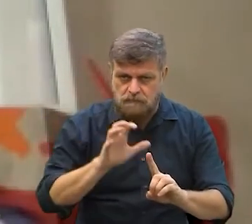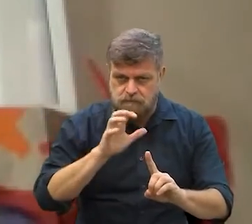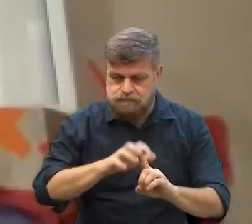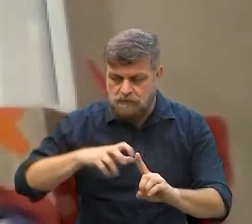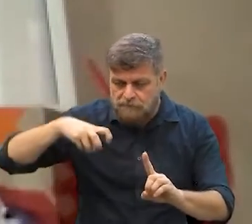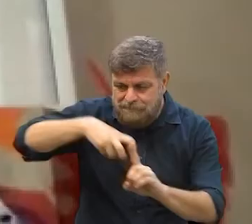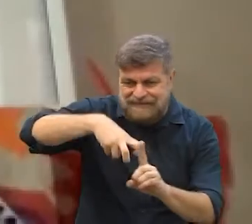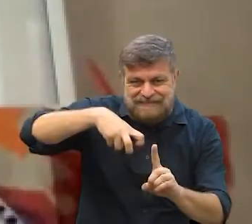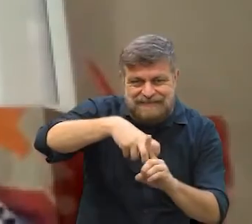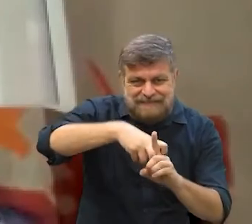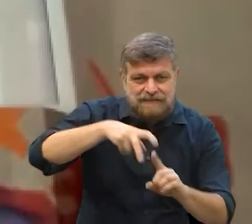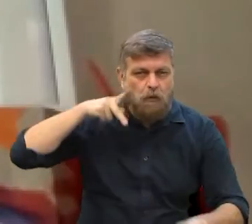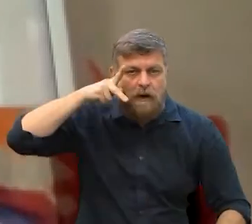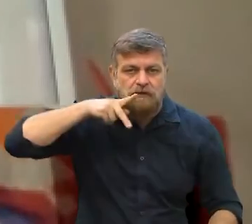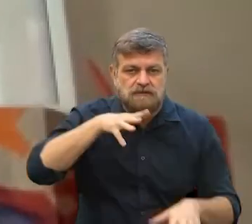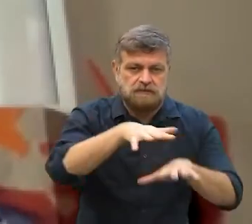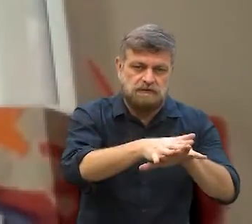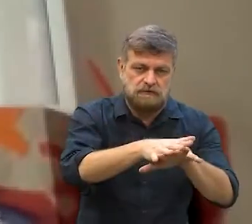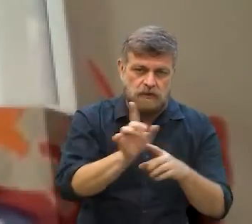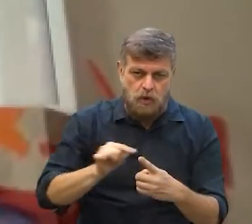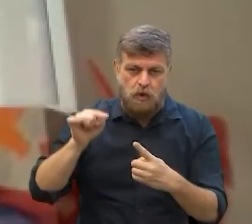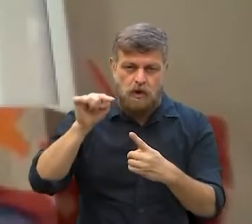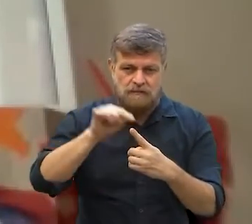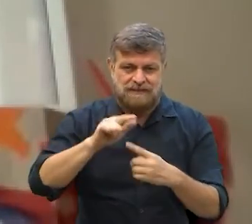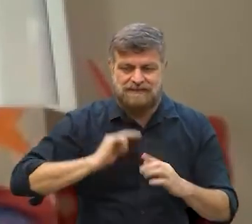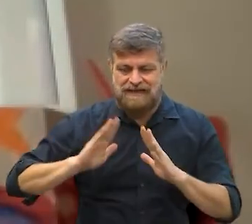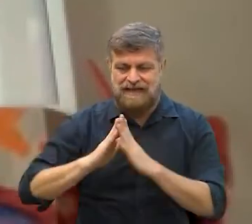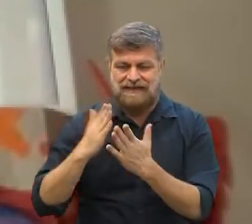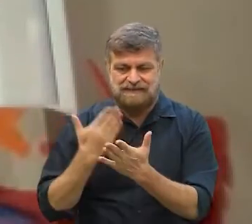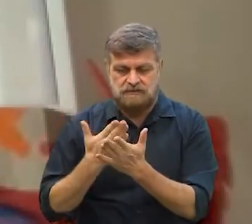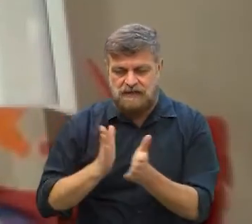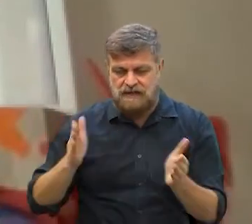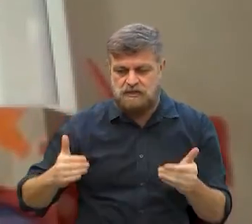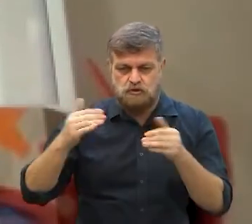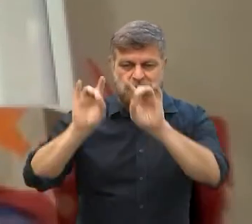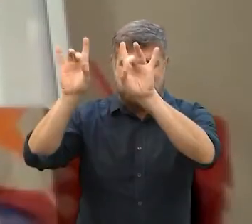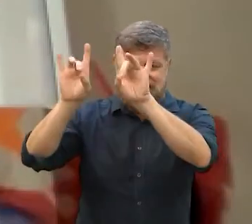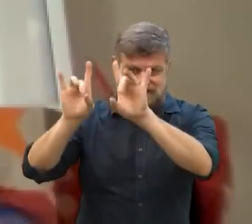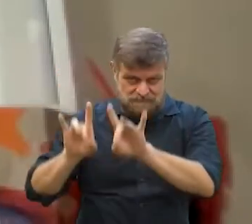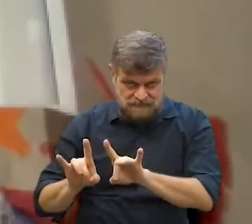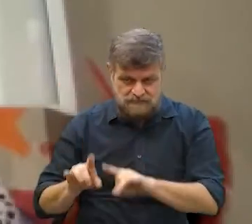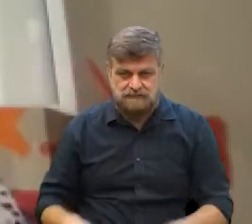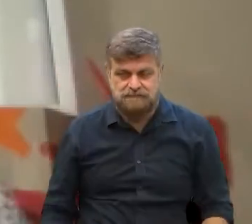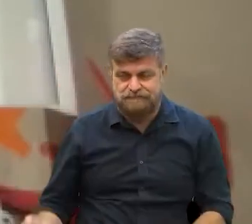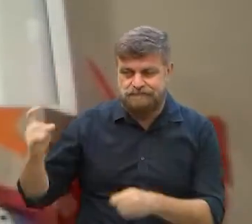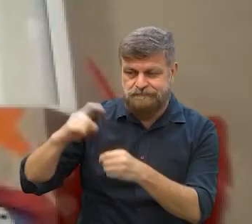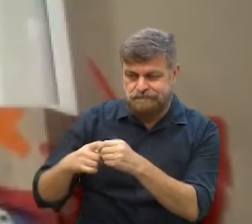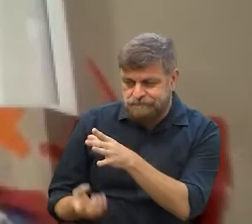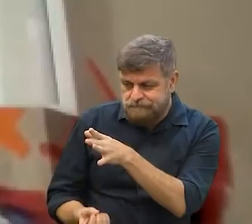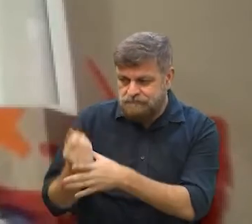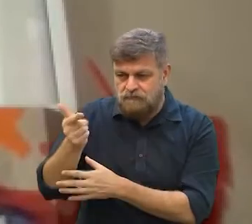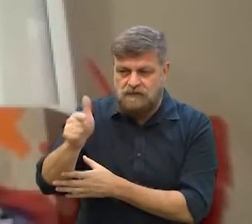tudo tendo em vista a volta das escolas e classes especiais, o que não